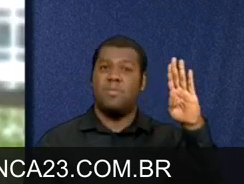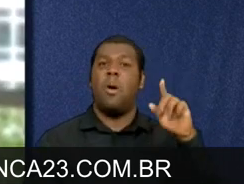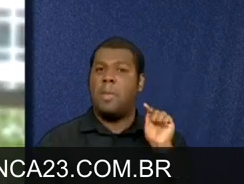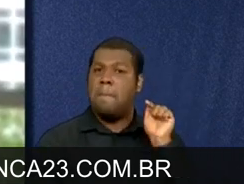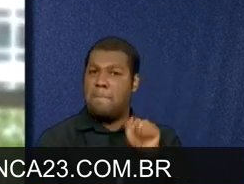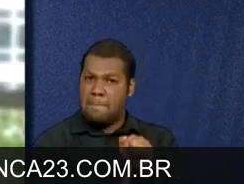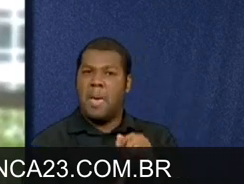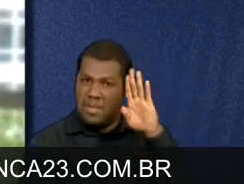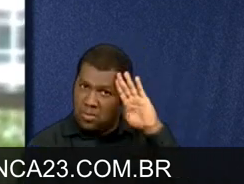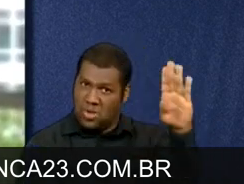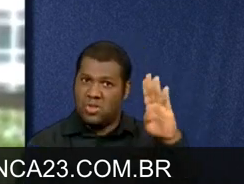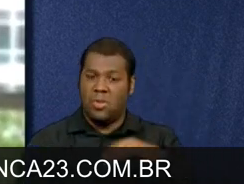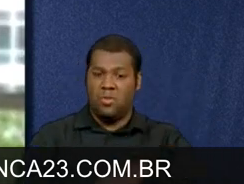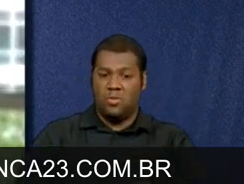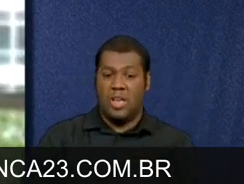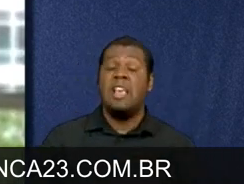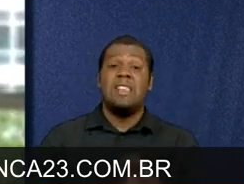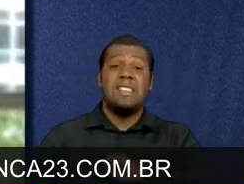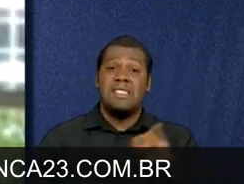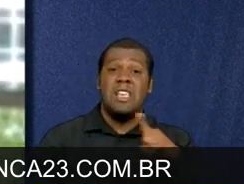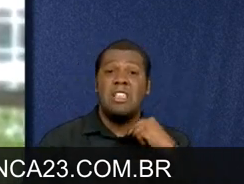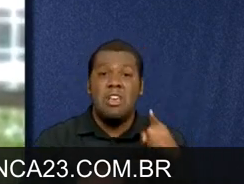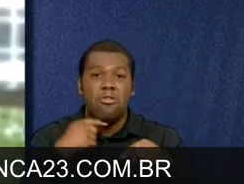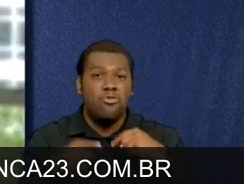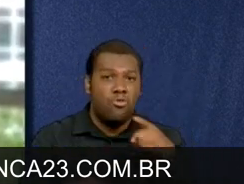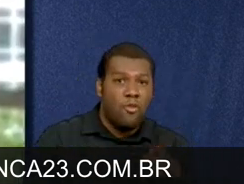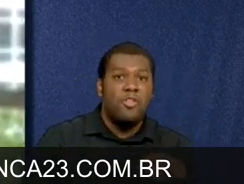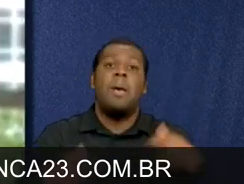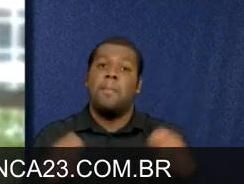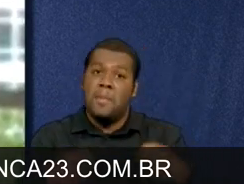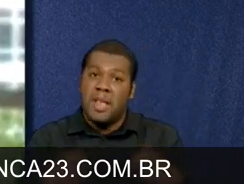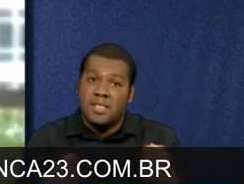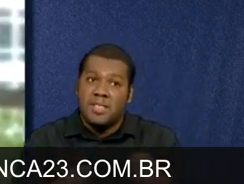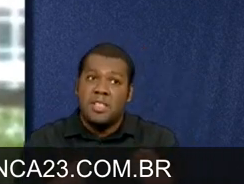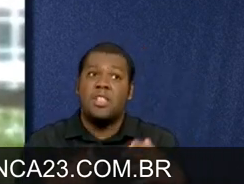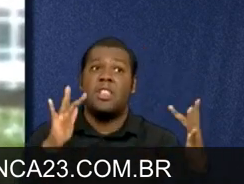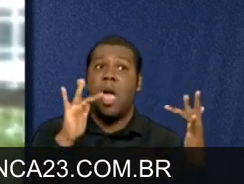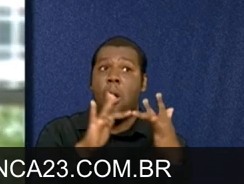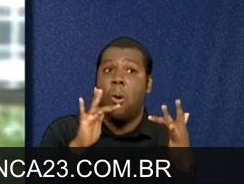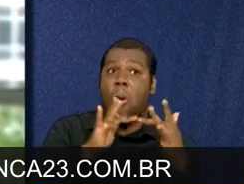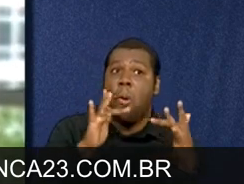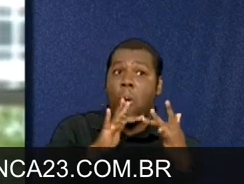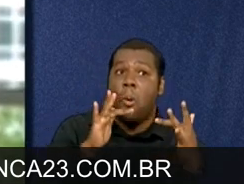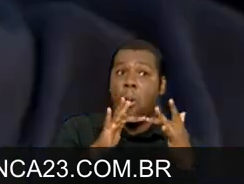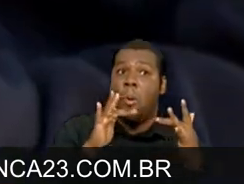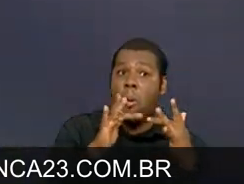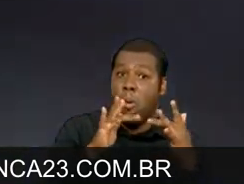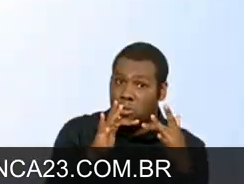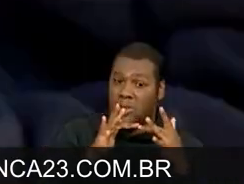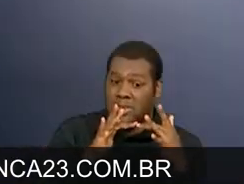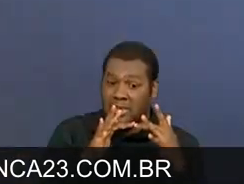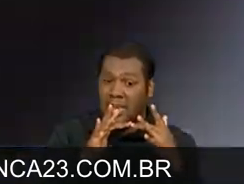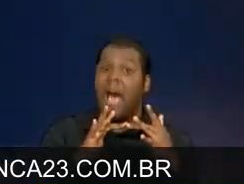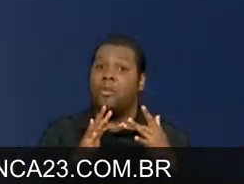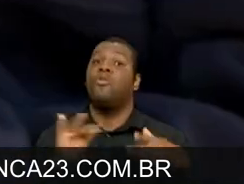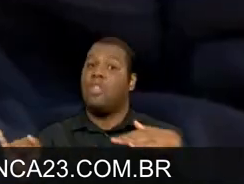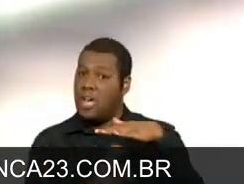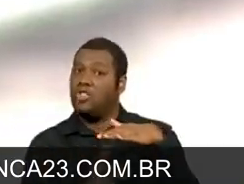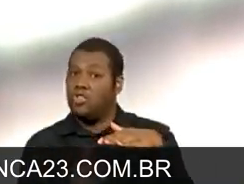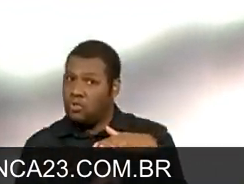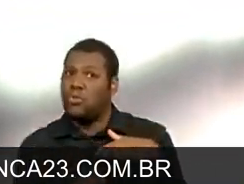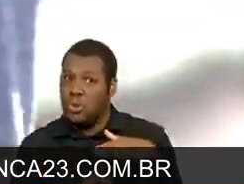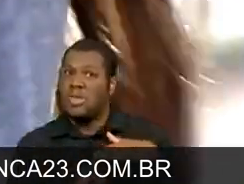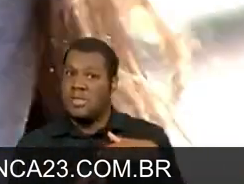principal dica. E em qualquer dúvida que o consumidor tenha, faça contato com o fornecedor diretamente, não pelo link, não